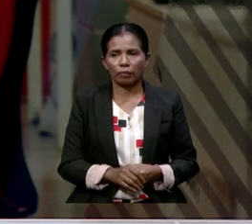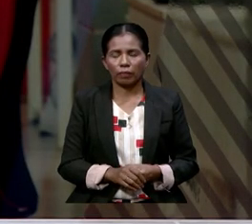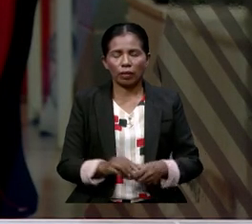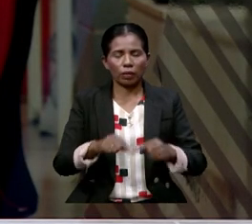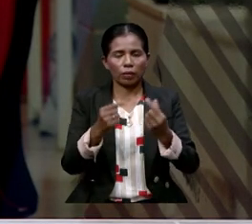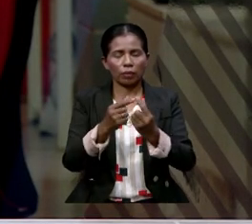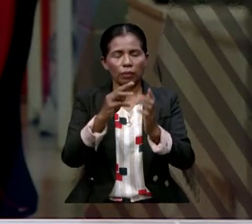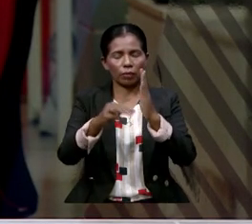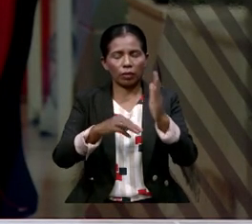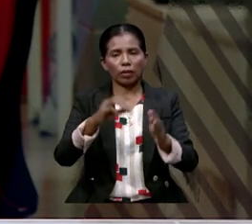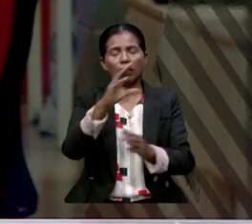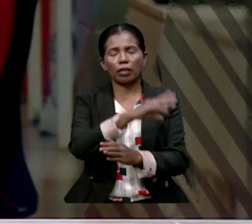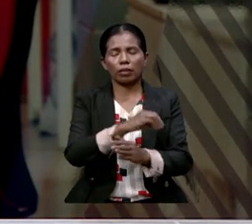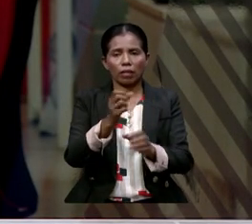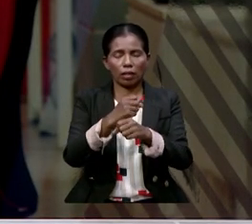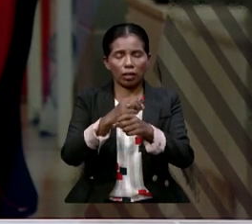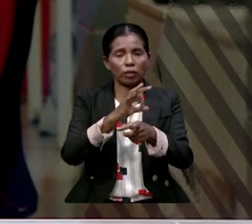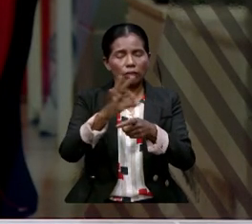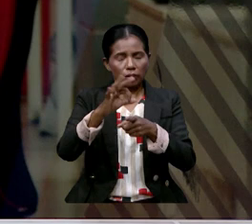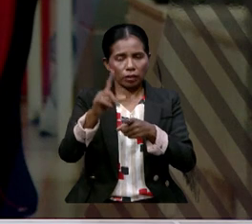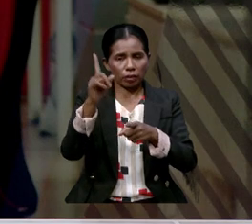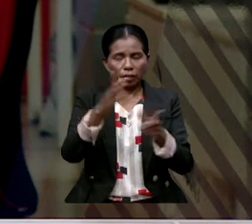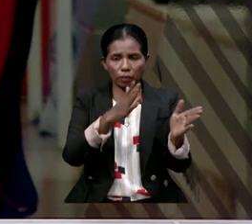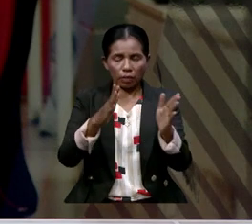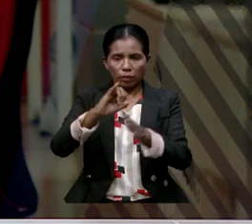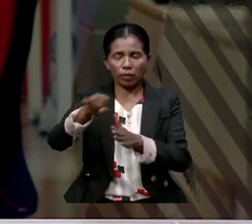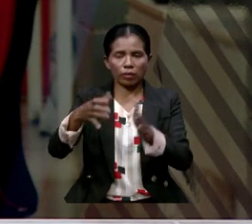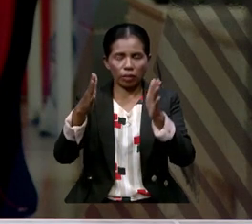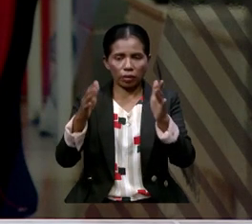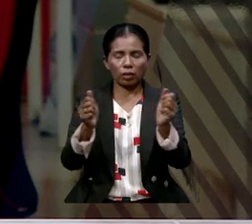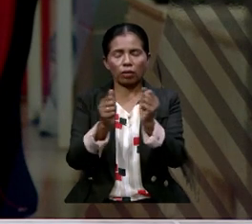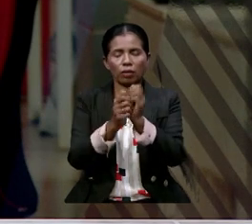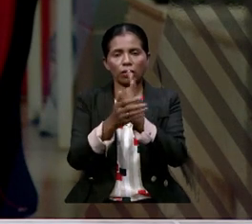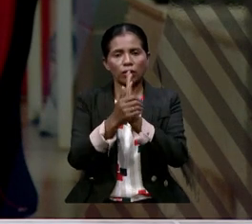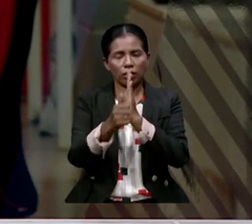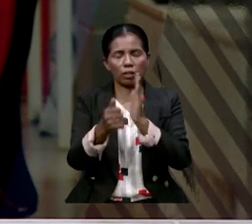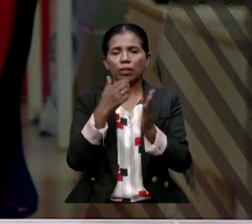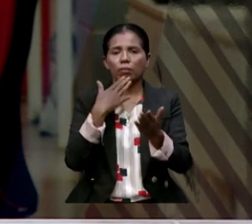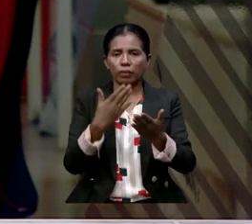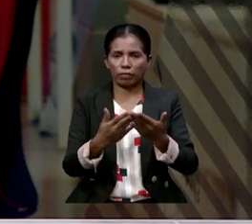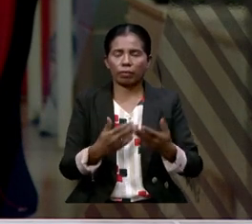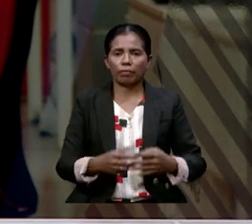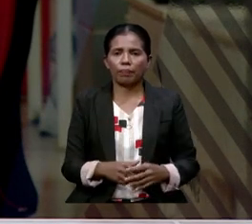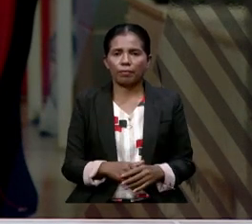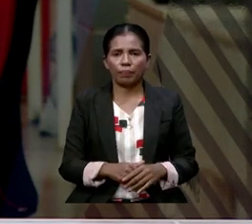Grupo Media Nacional lança centro de formação IDA, onde prepara jornalista com qualidade.